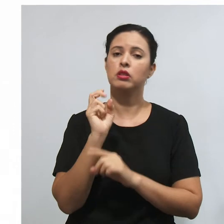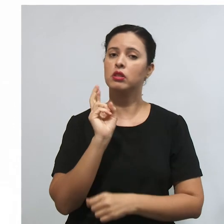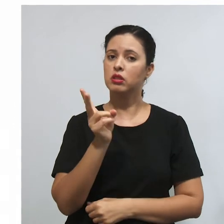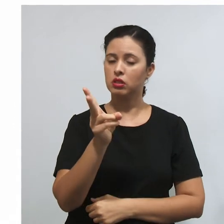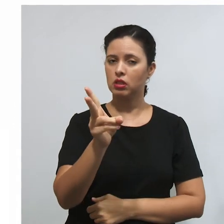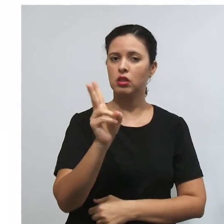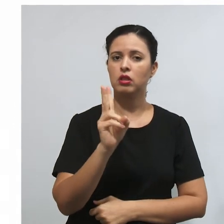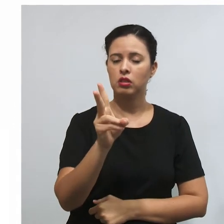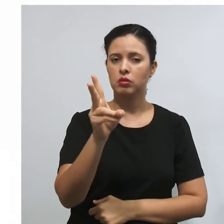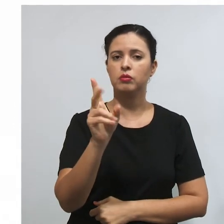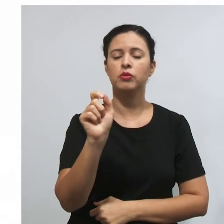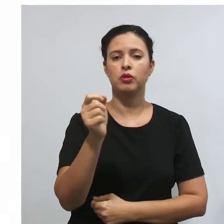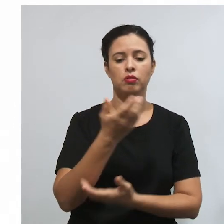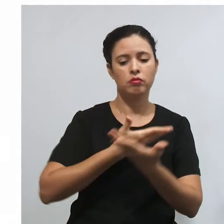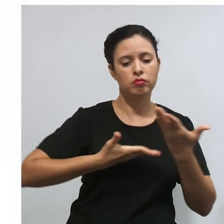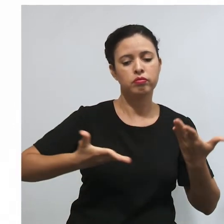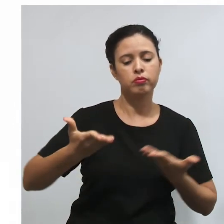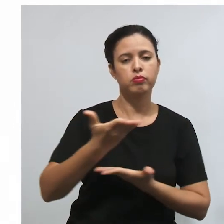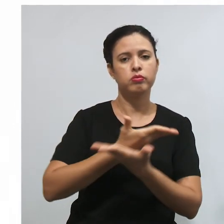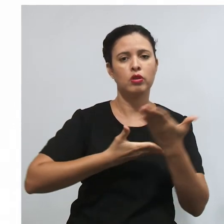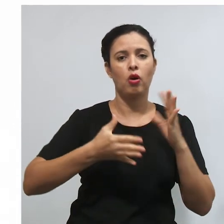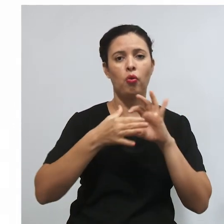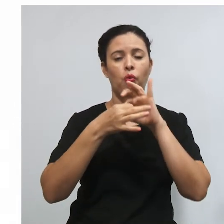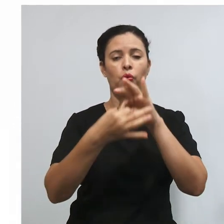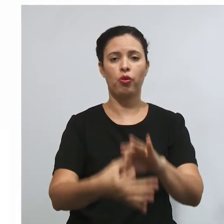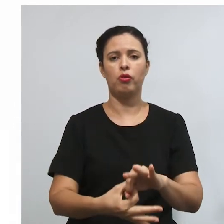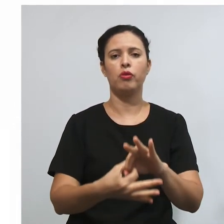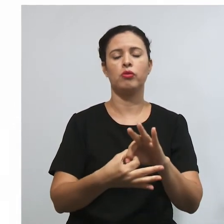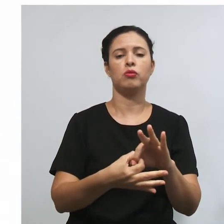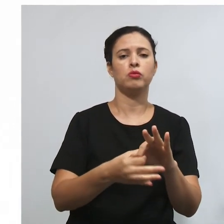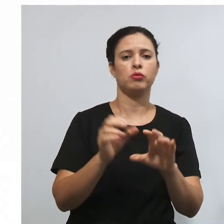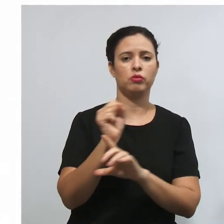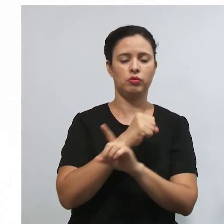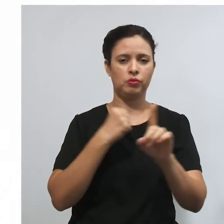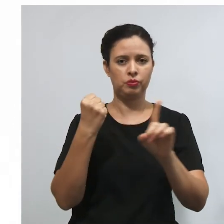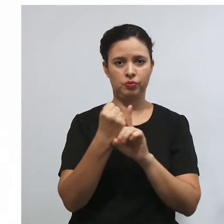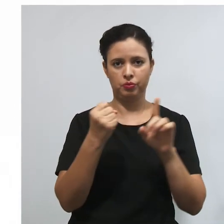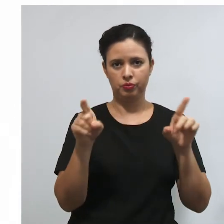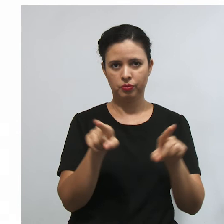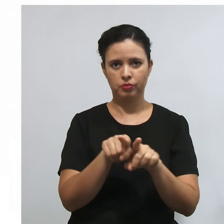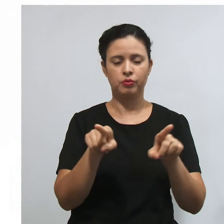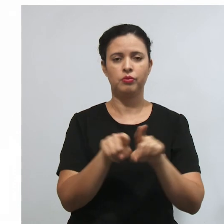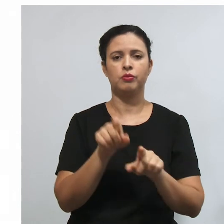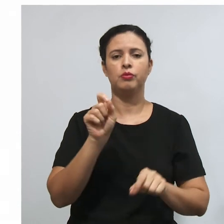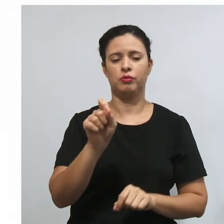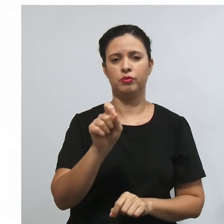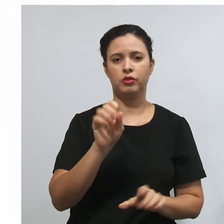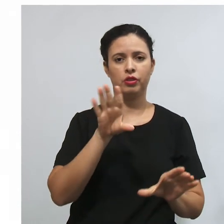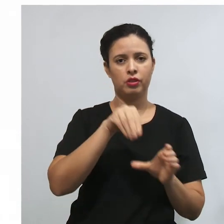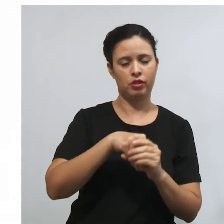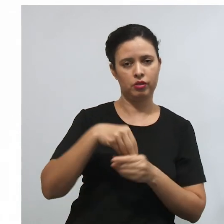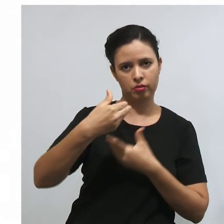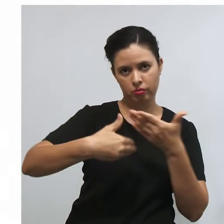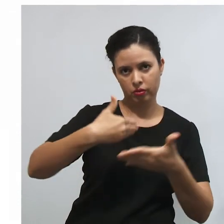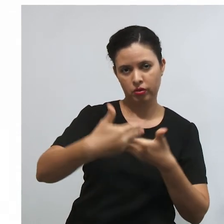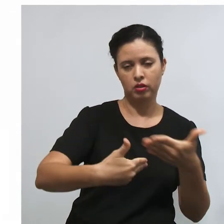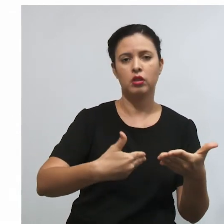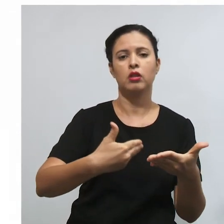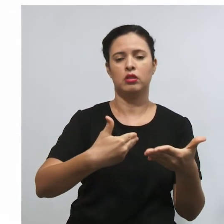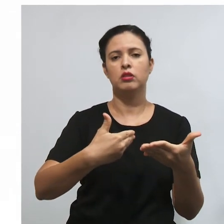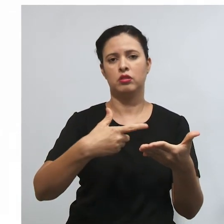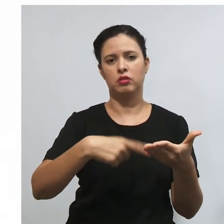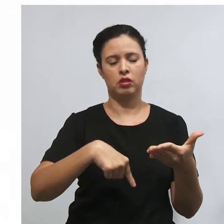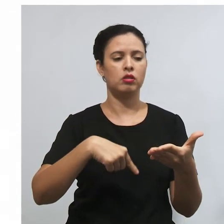sempre articulando, né, ao contexto social e, sobretudo, dentro desse processo da participação